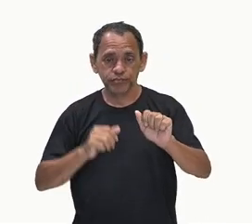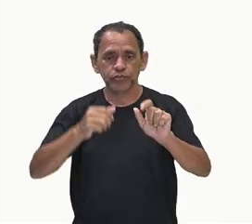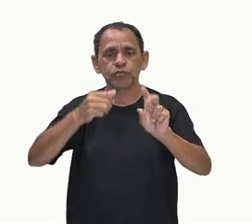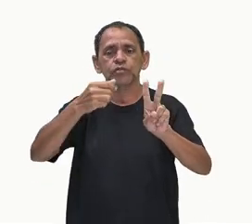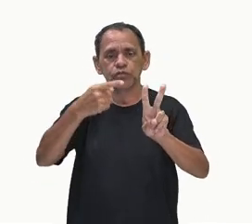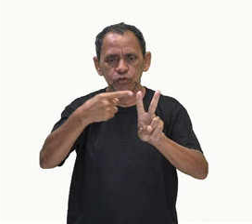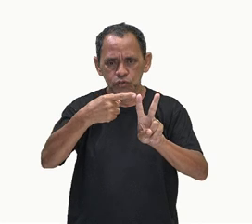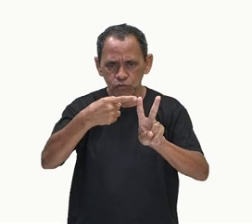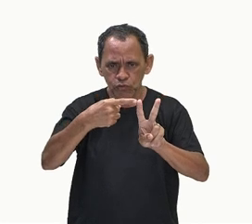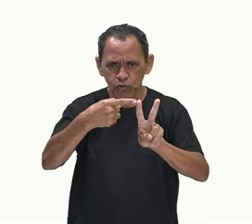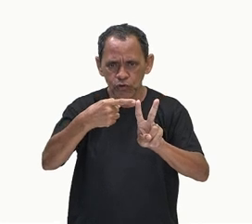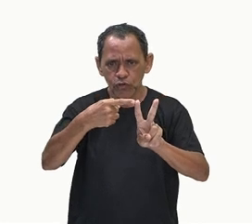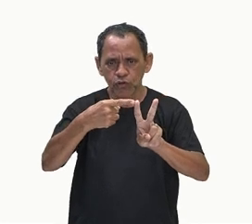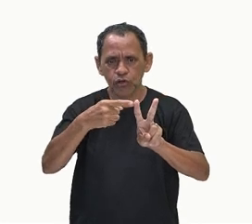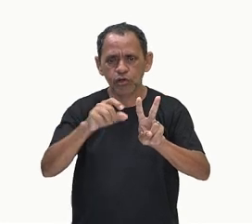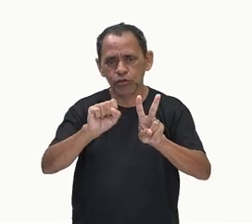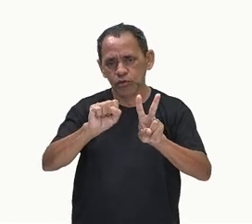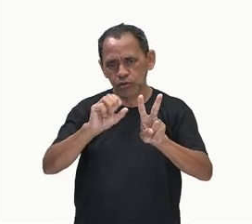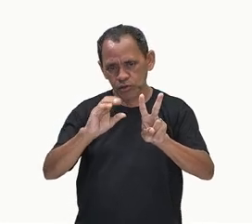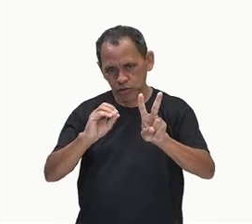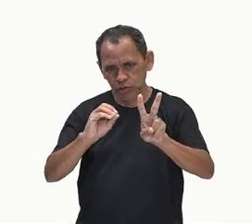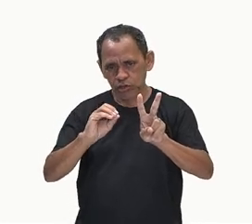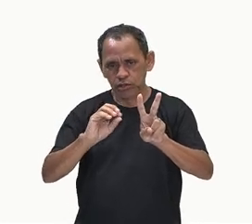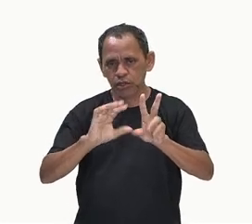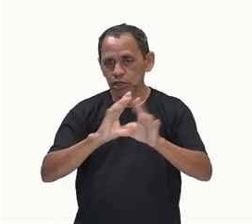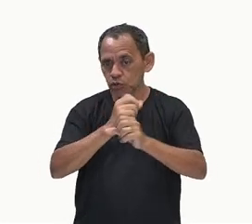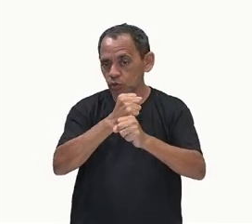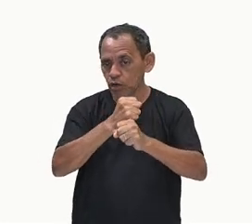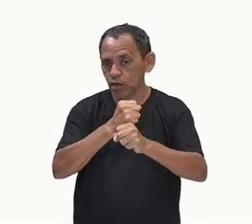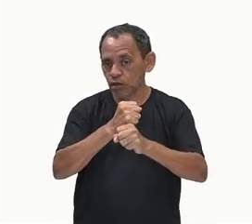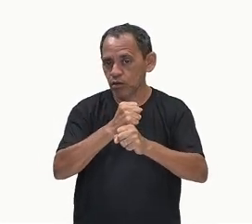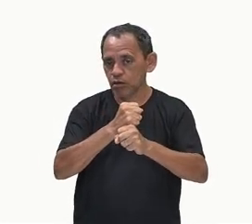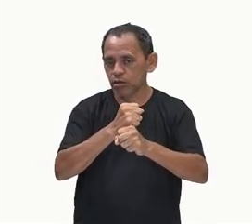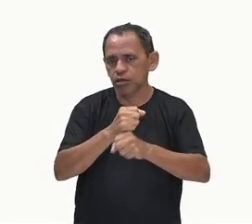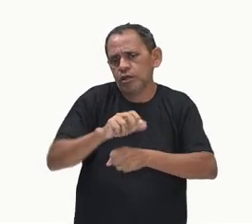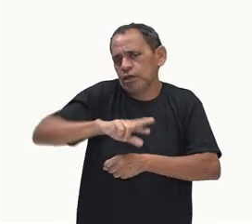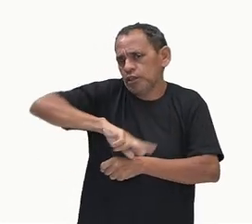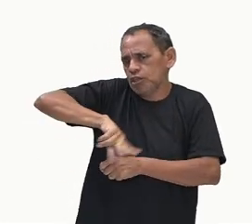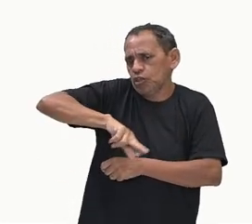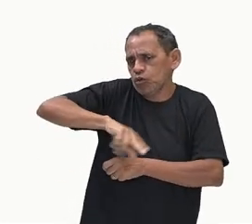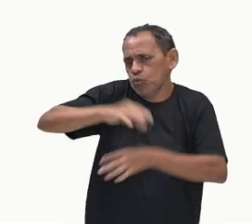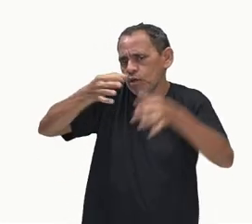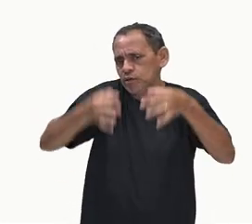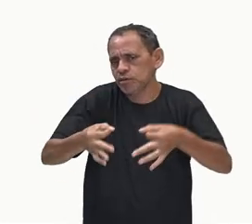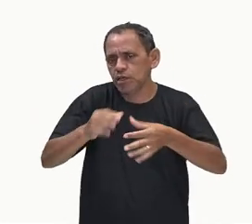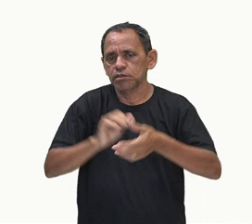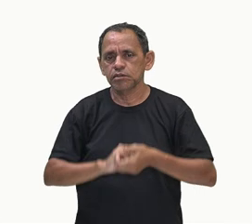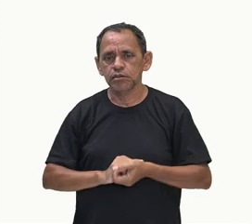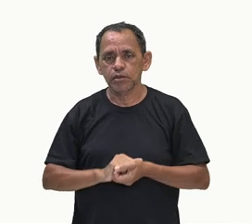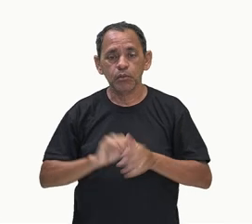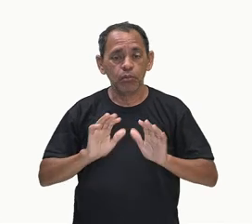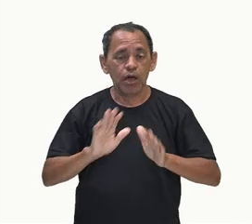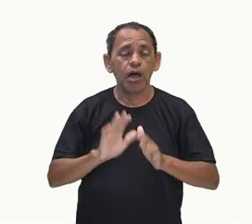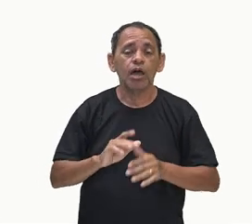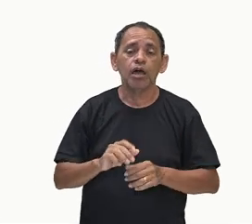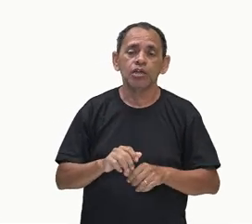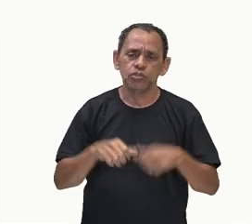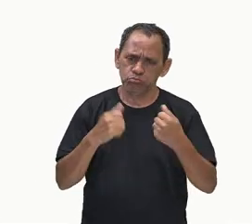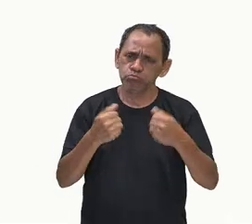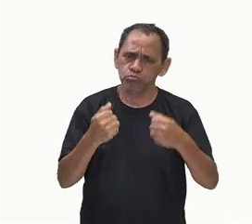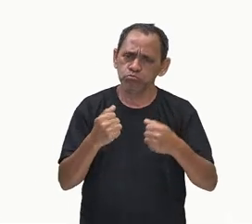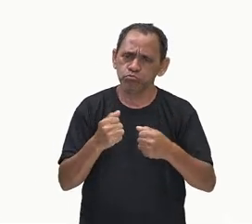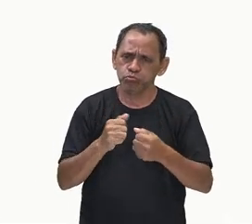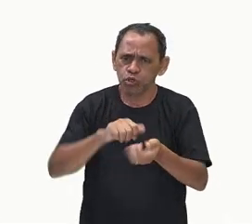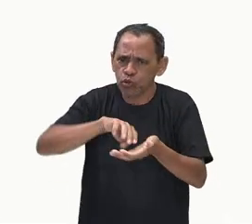80 a raiz Quad 80 ela não é exata mas a gente consegue fazer uma simplificação